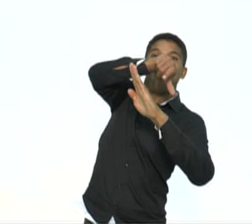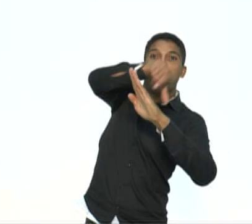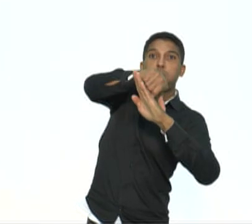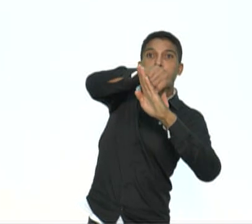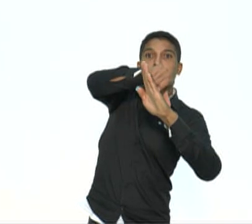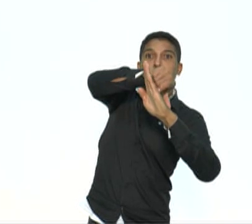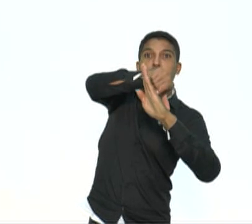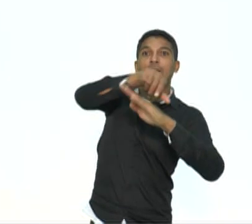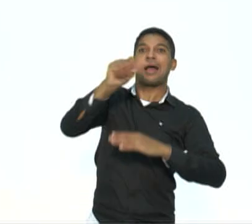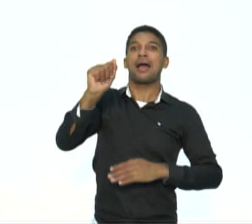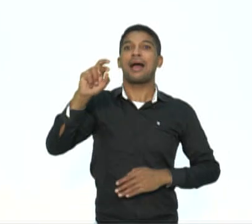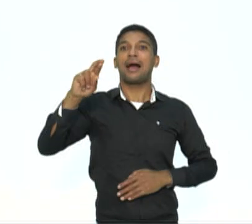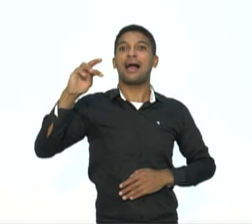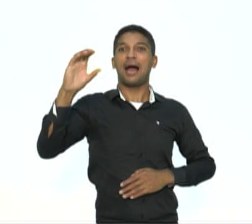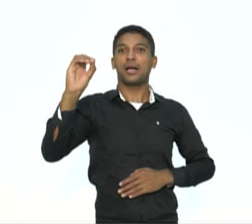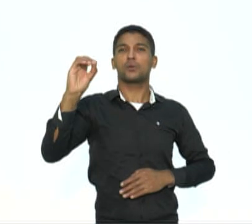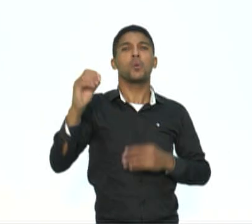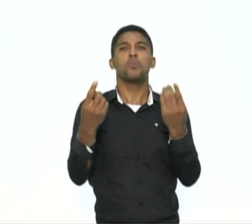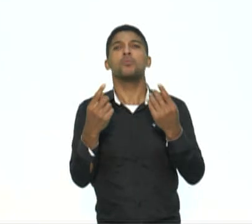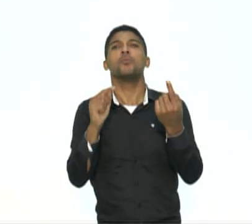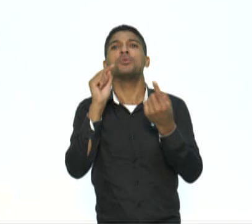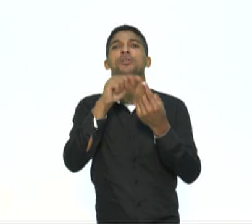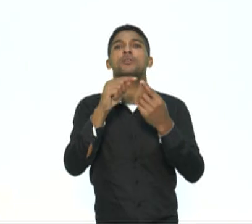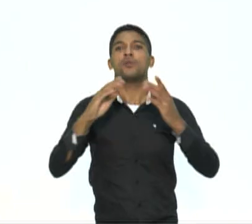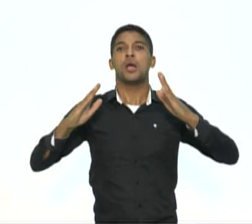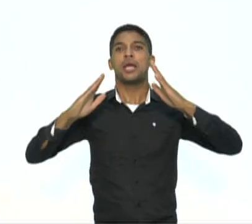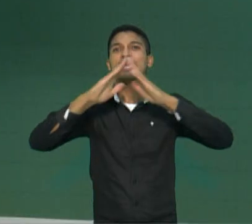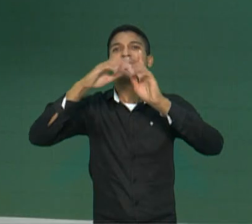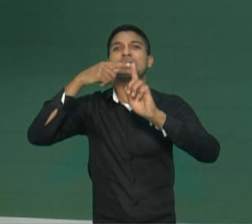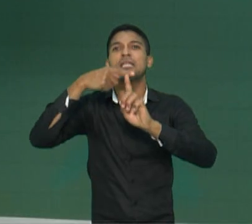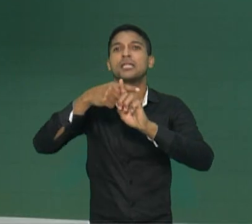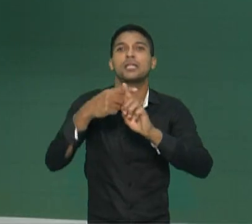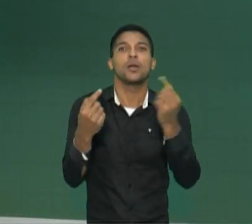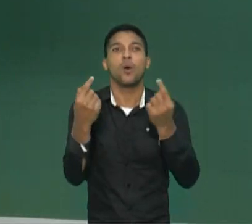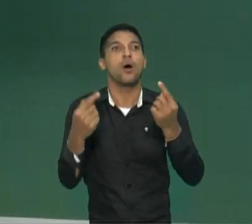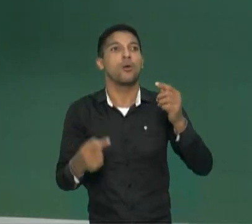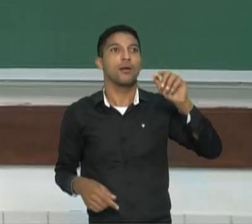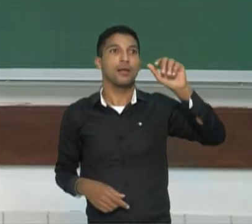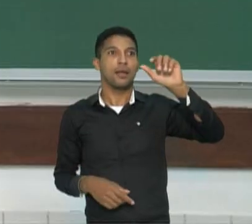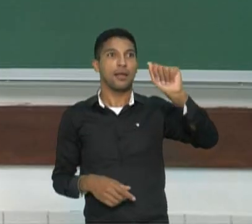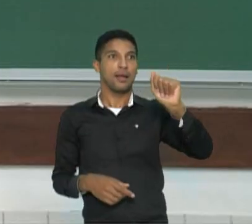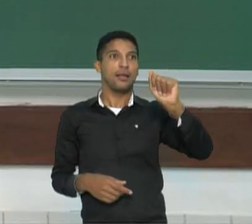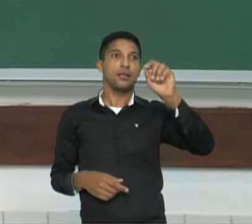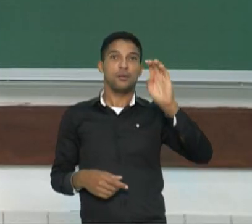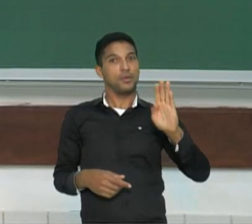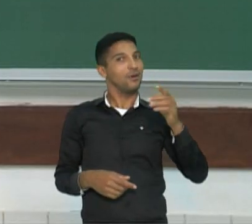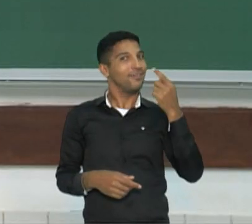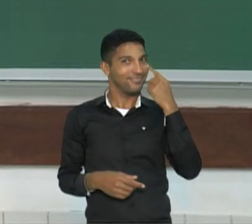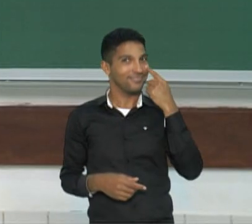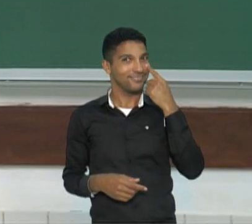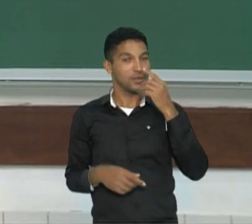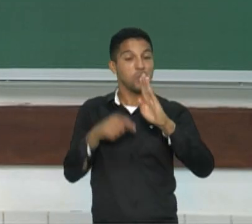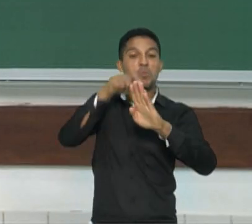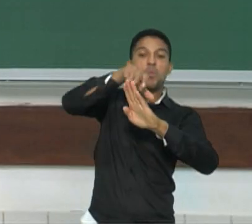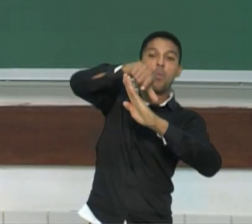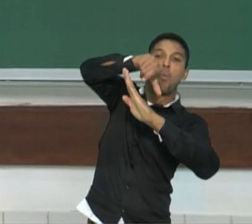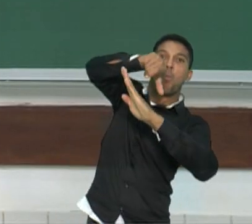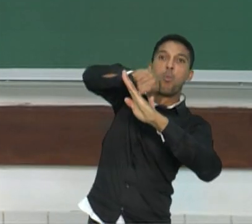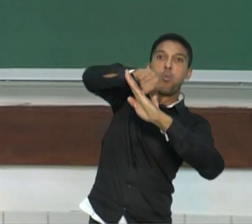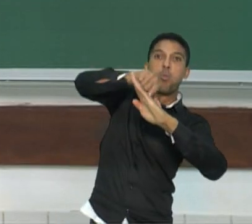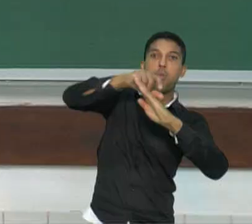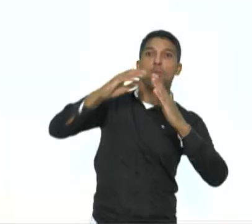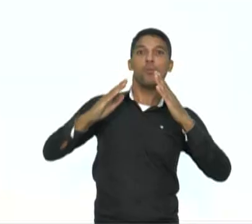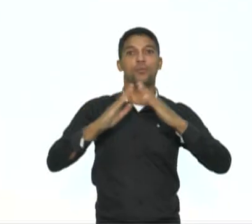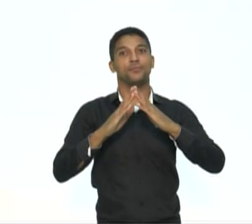tamanho, função de apoio às paredes ou arcos para que não caiam. Essa tá facinha, essa aí, ó, olha, eu vou uma piscadinha